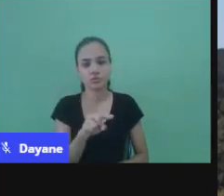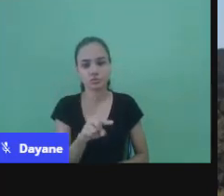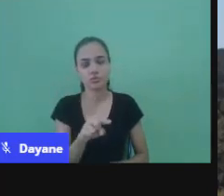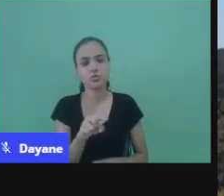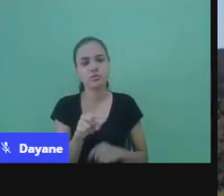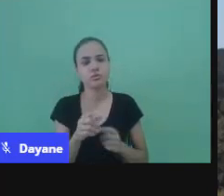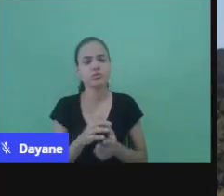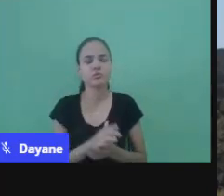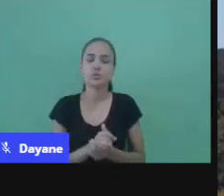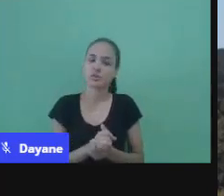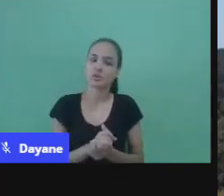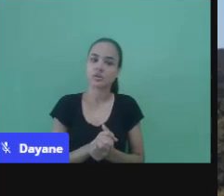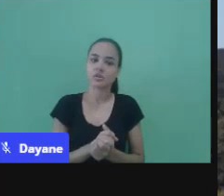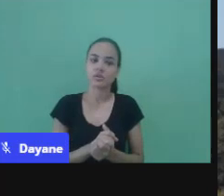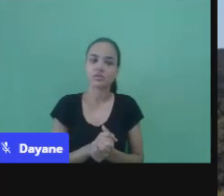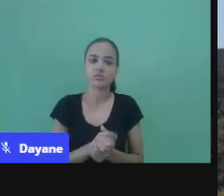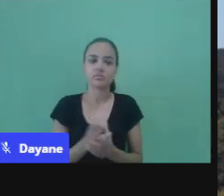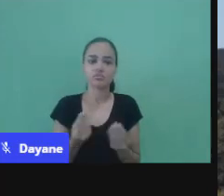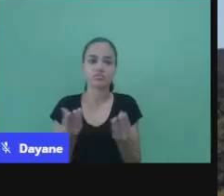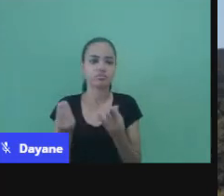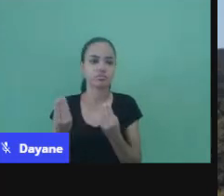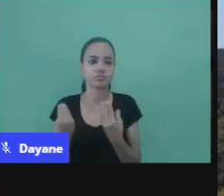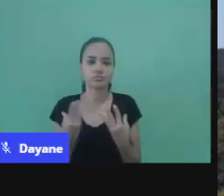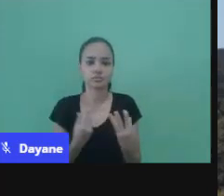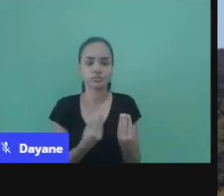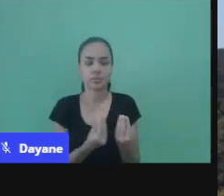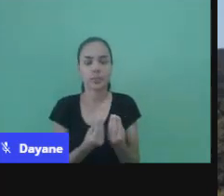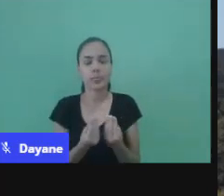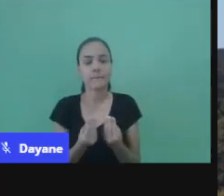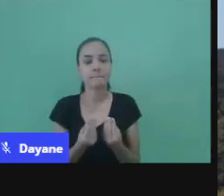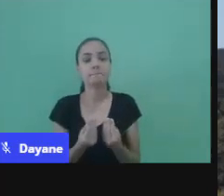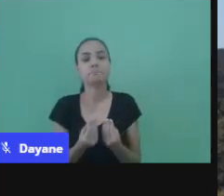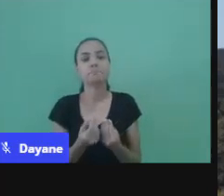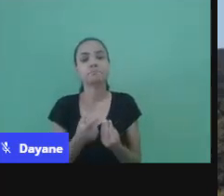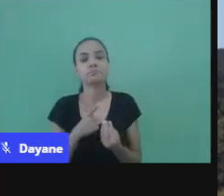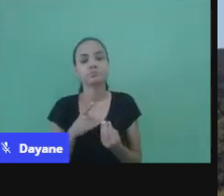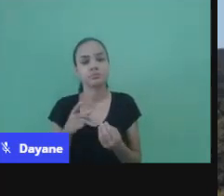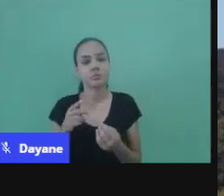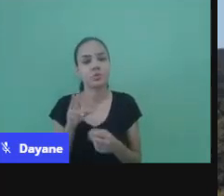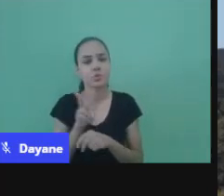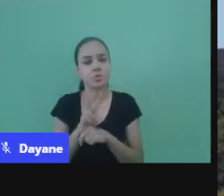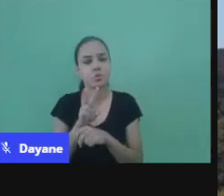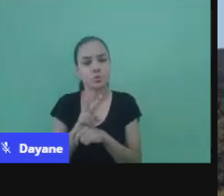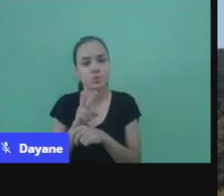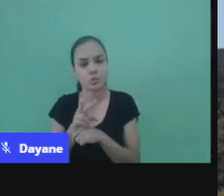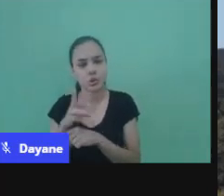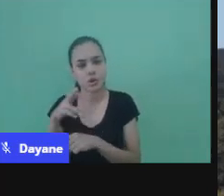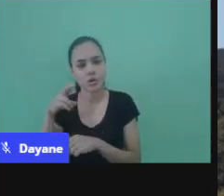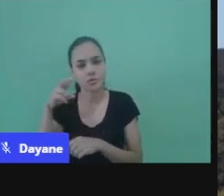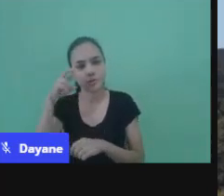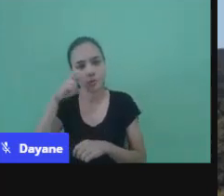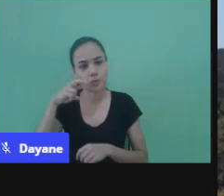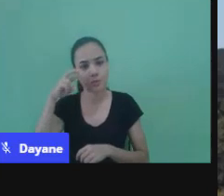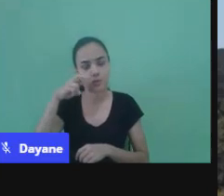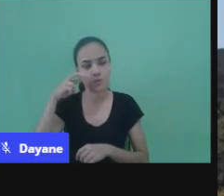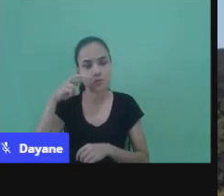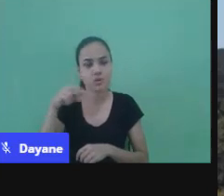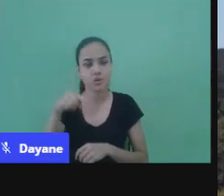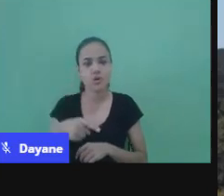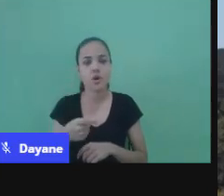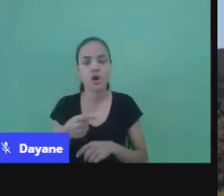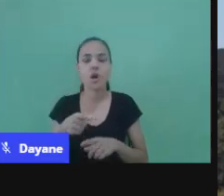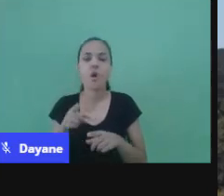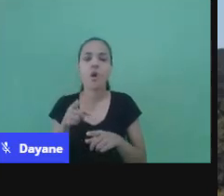tudo um programa onde a gente continua monitorando as rodovias, né? E em 3 anos, registramos mais de 600 carcaças